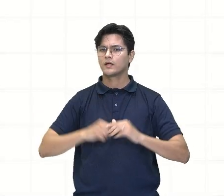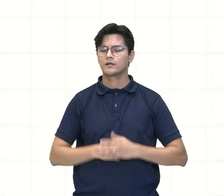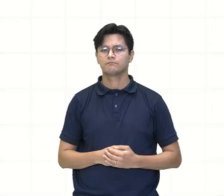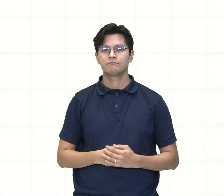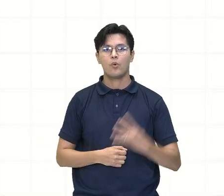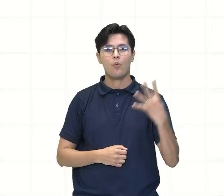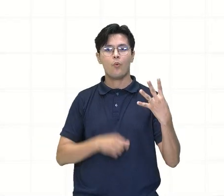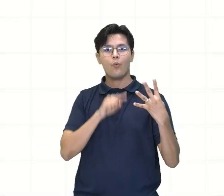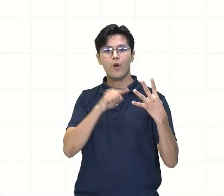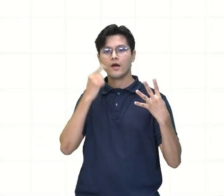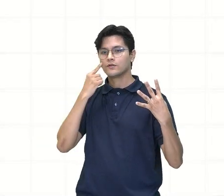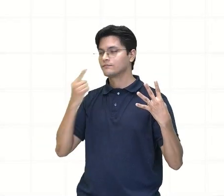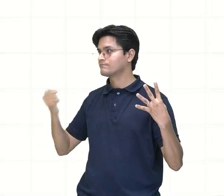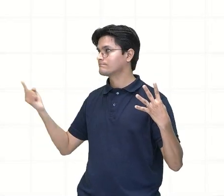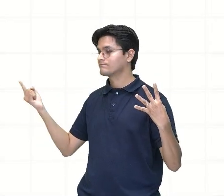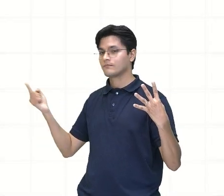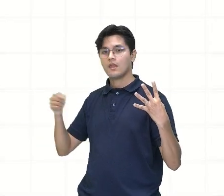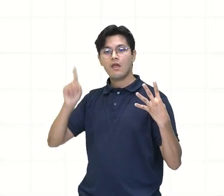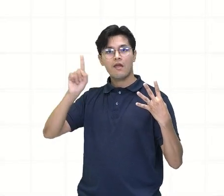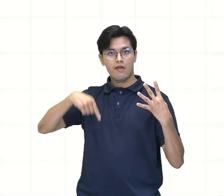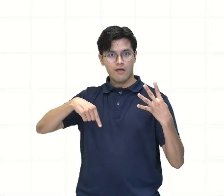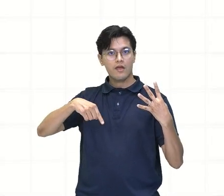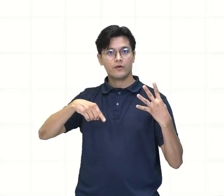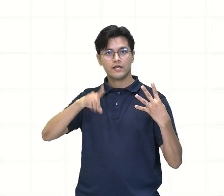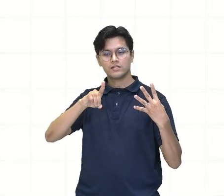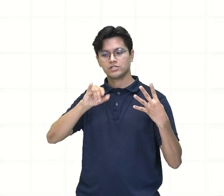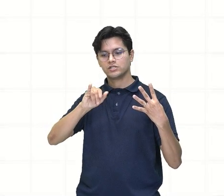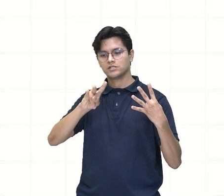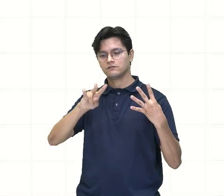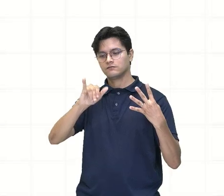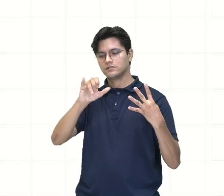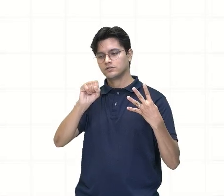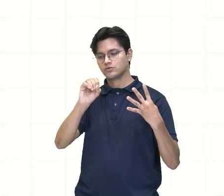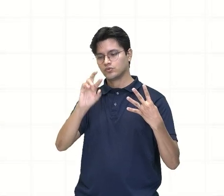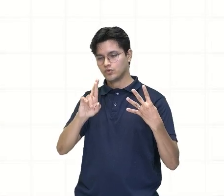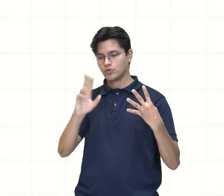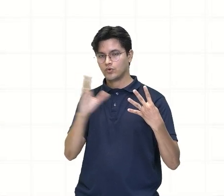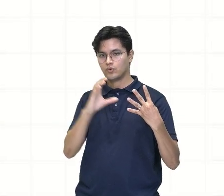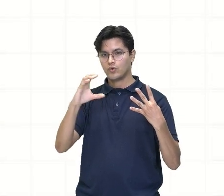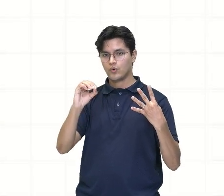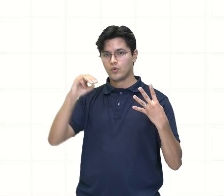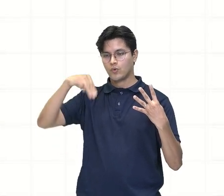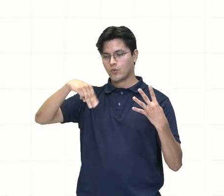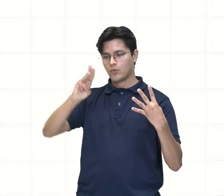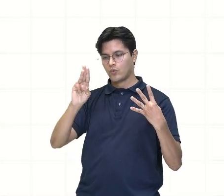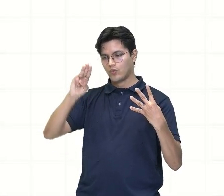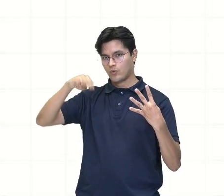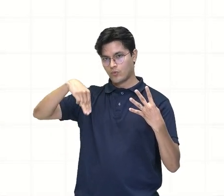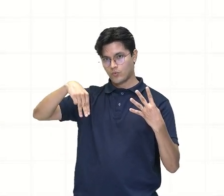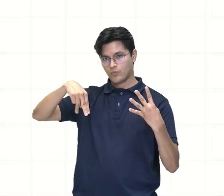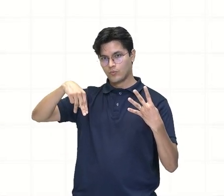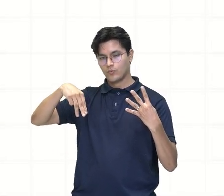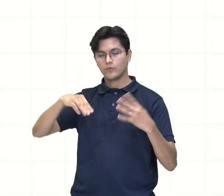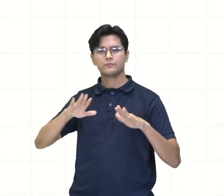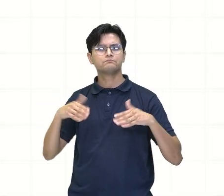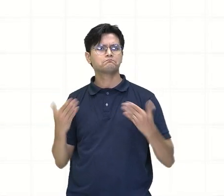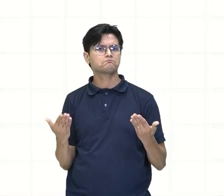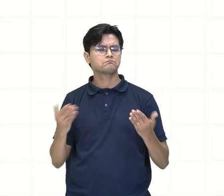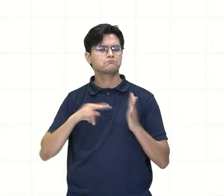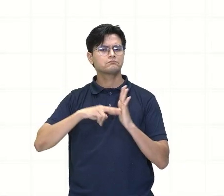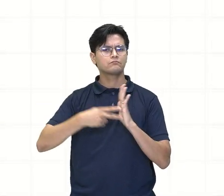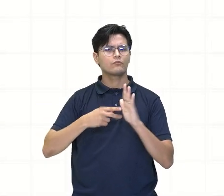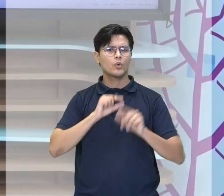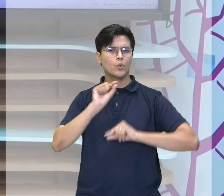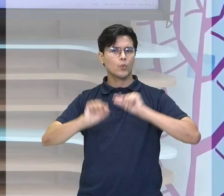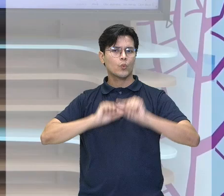meu divisor comum. Ou seja, como assim que ele é o meu divisor comum? O 4